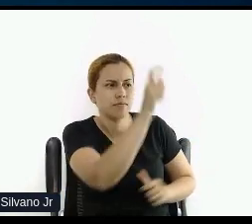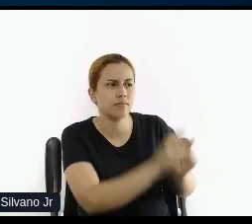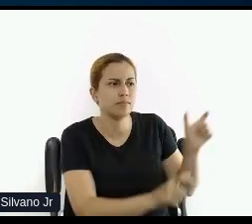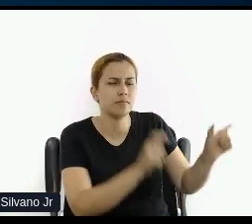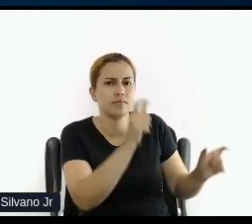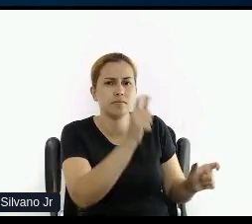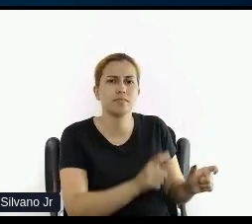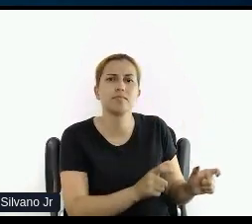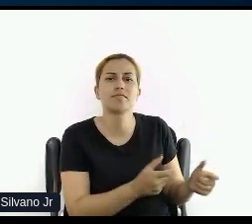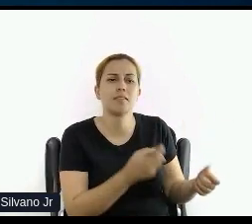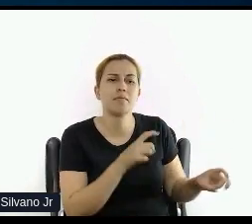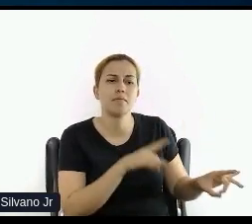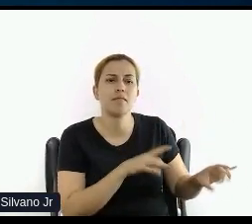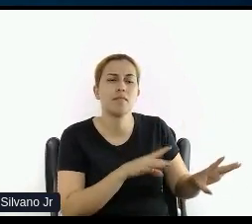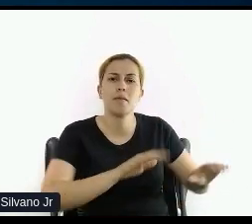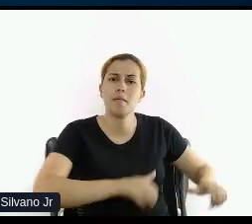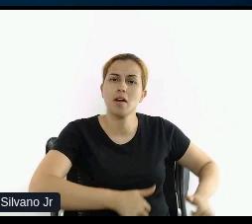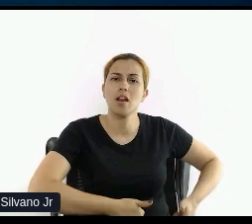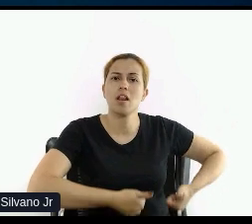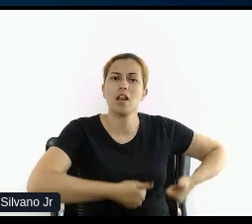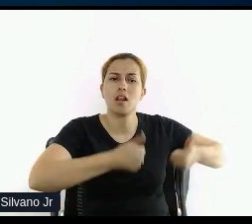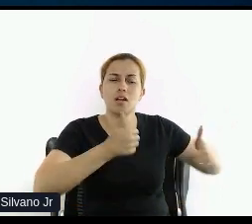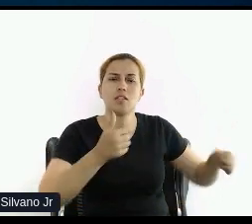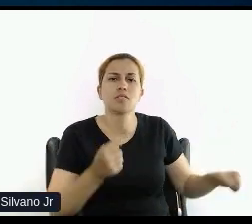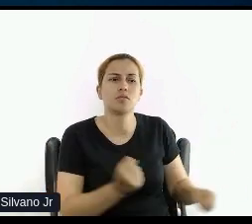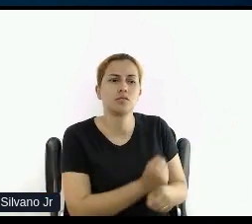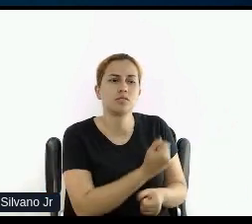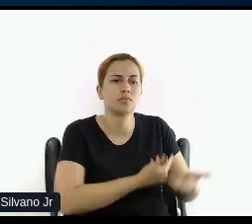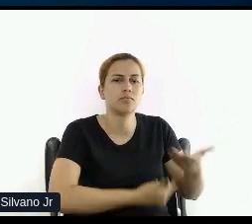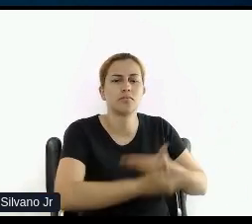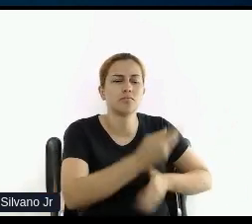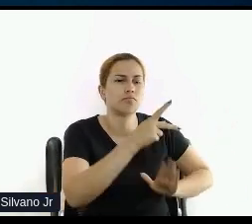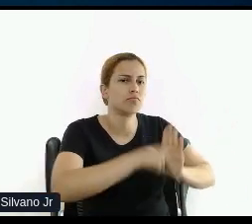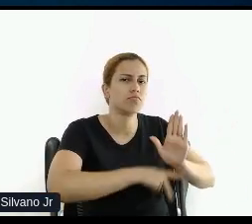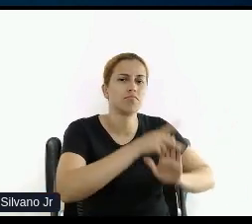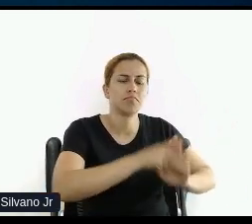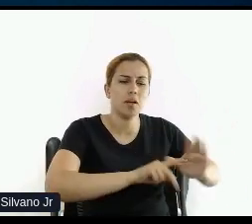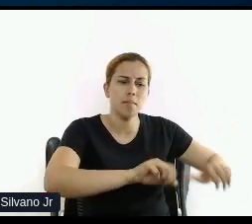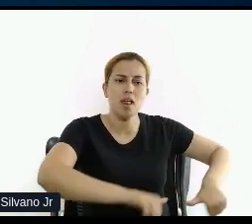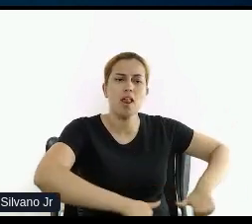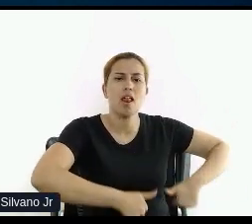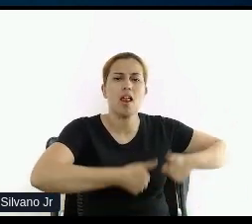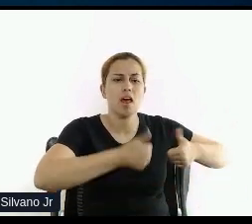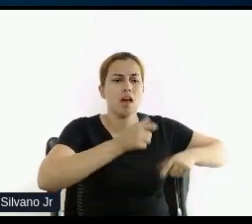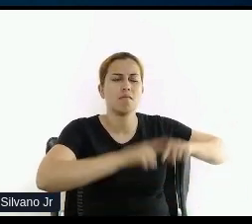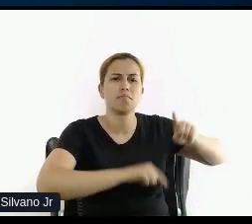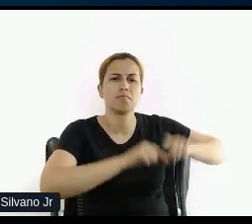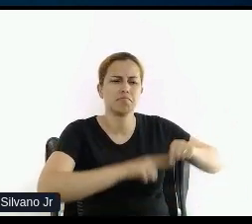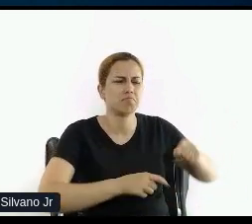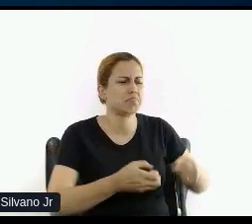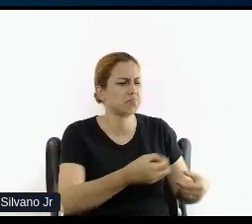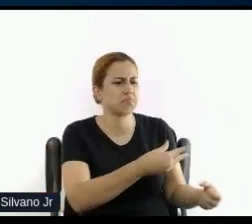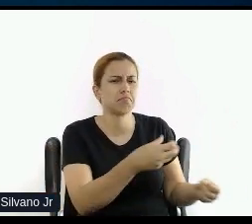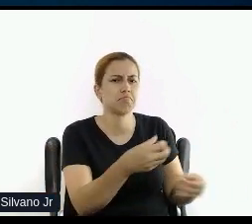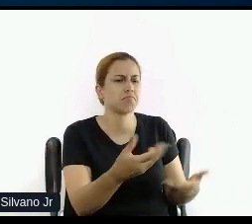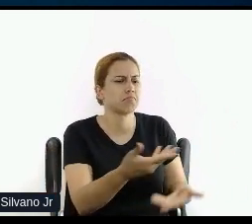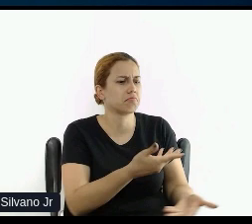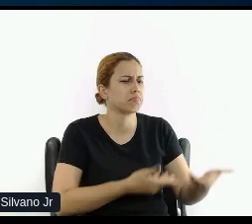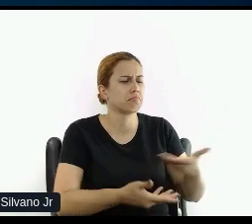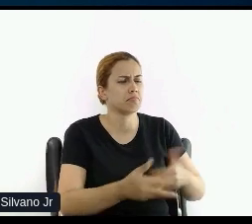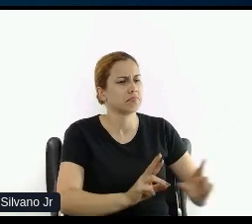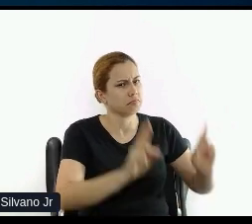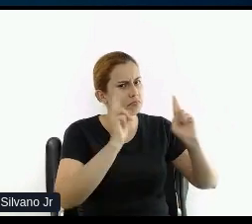dos projetos, a construírem melhores projetos, e cada vez a gente ter produtos realmente inovadores e diferentes do mercado, a